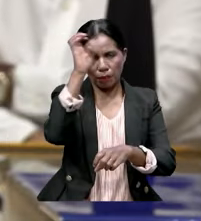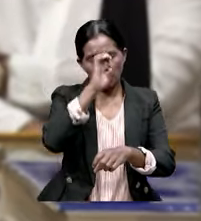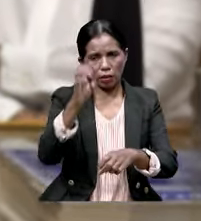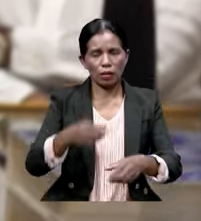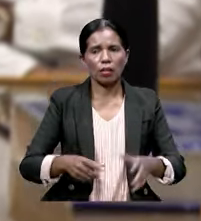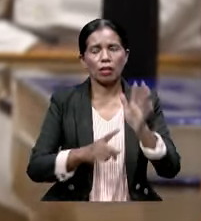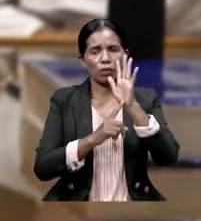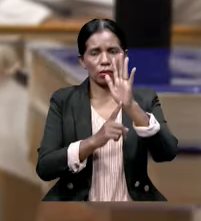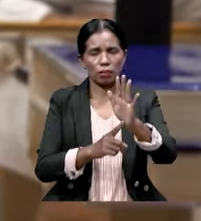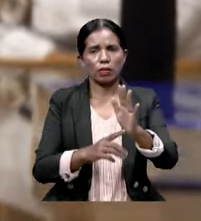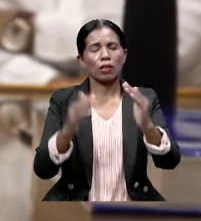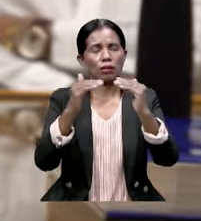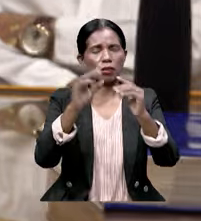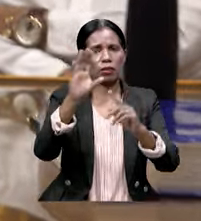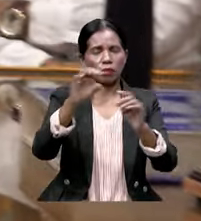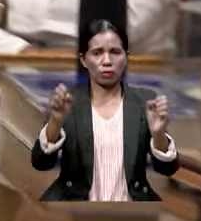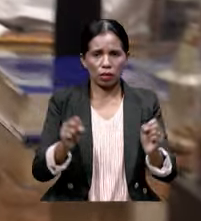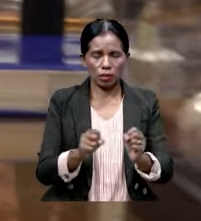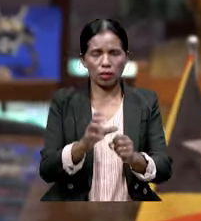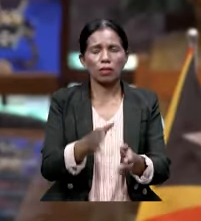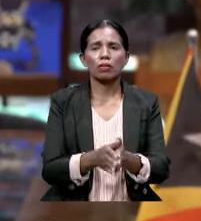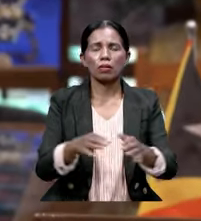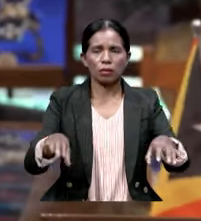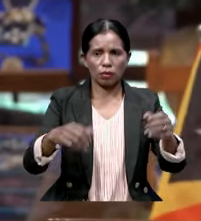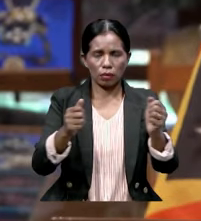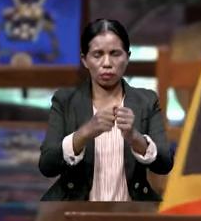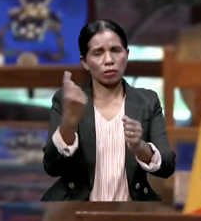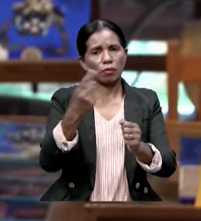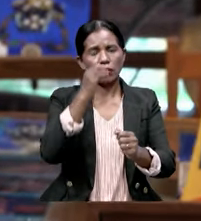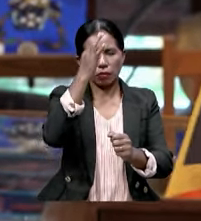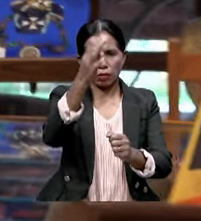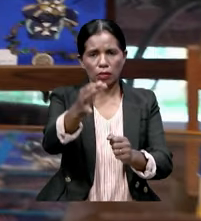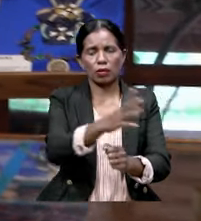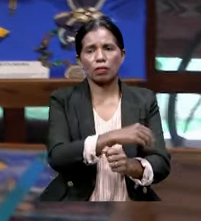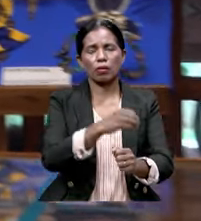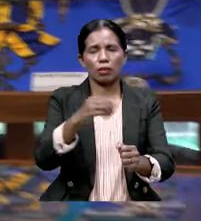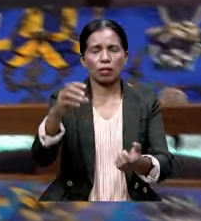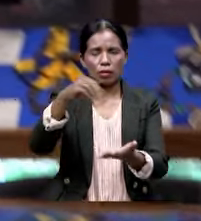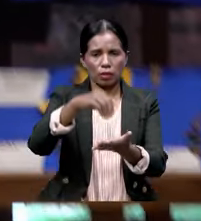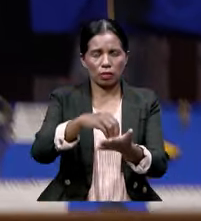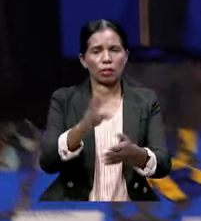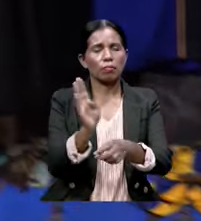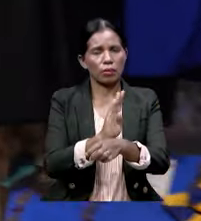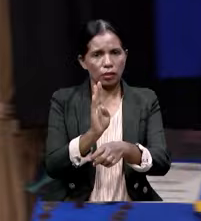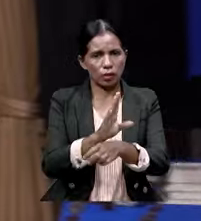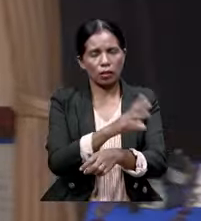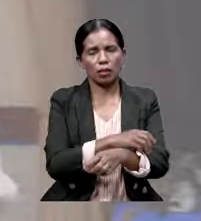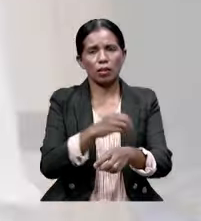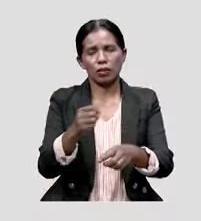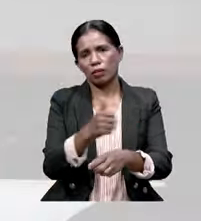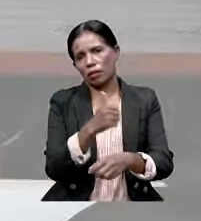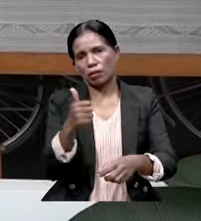a encontro ne se festado com a União Europeia, a tu colabora na FATIN e a futuro, de olho e a investimento, negócio não e a domínio